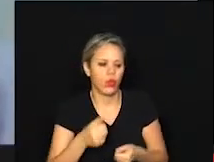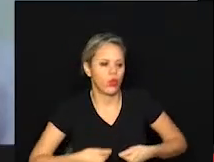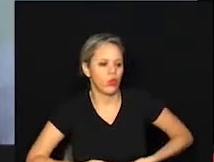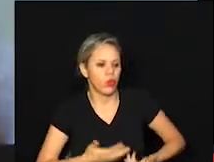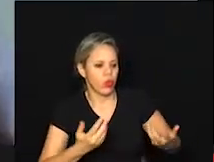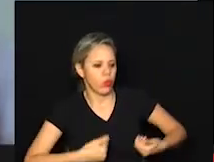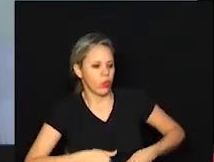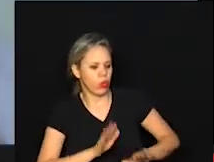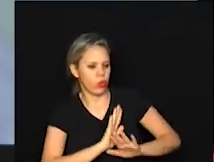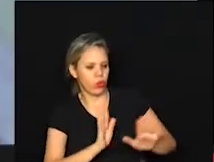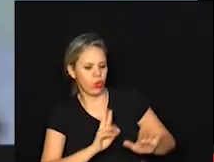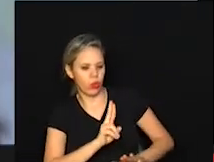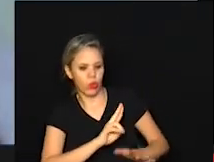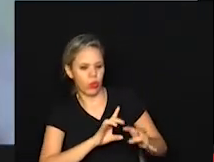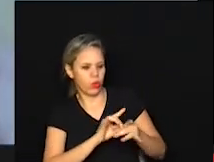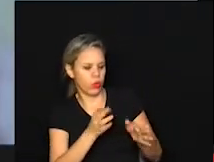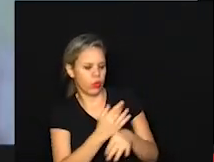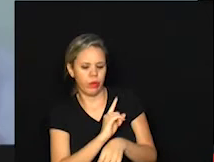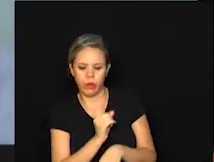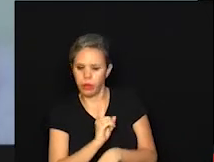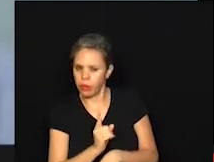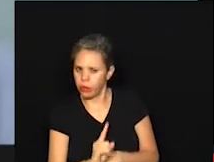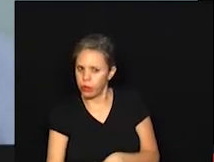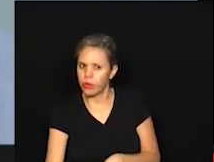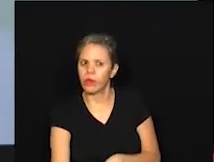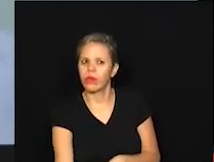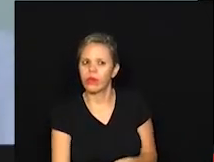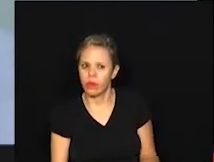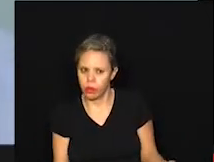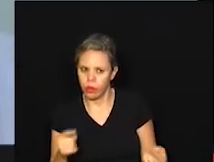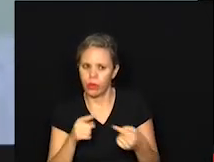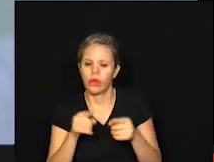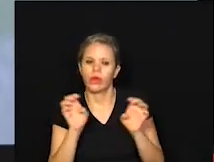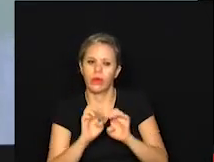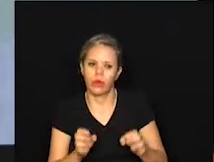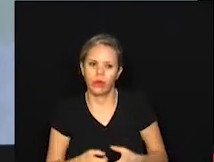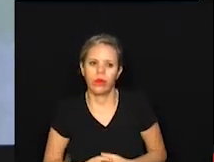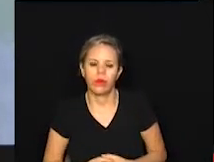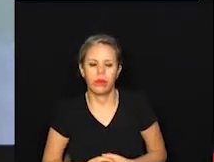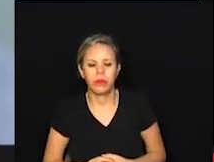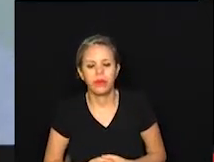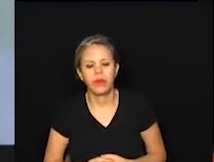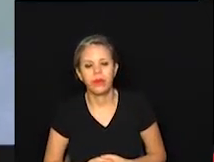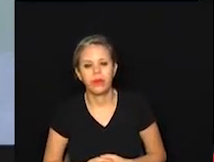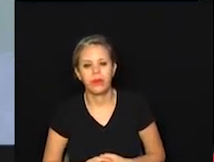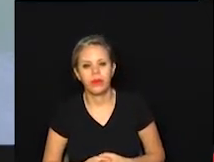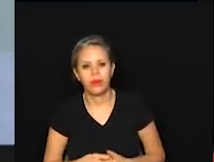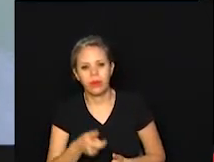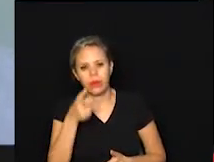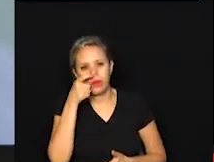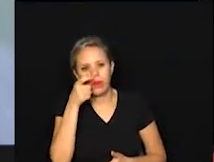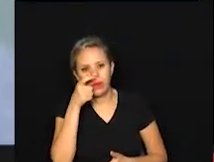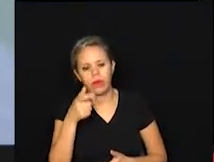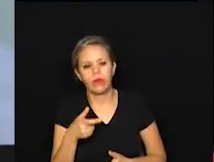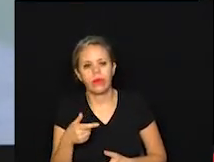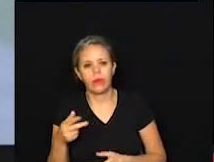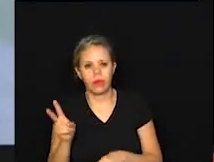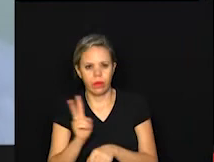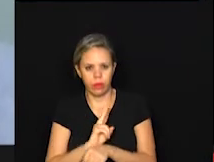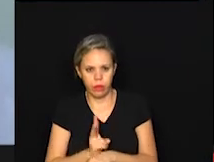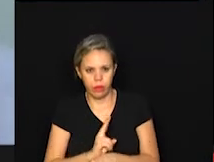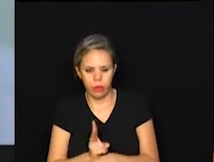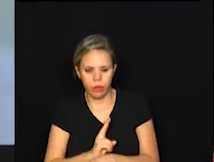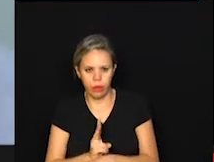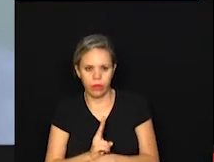este fundo e usa de qualquer forma. Não, já está bem estruturado. E eu vejo como uma segurança que